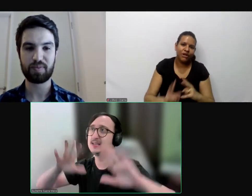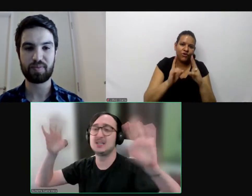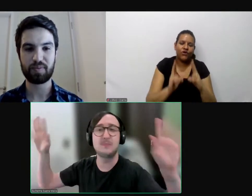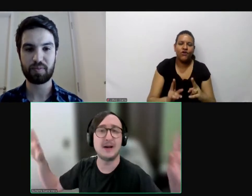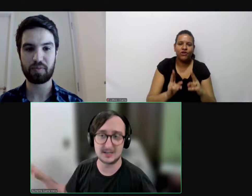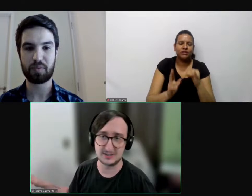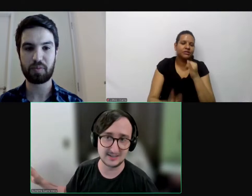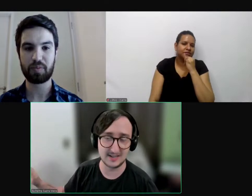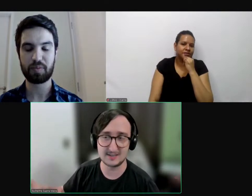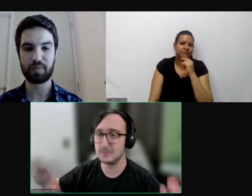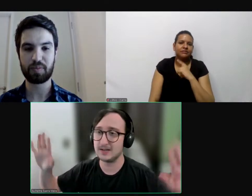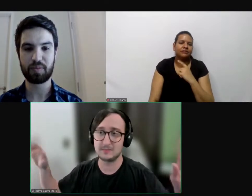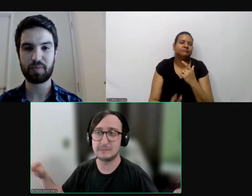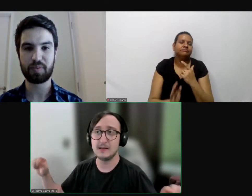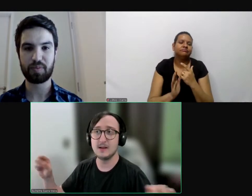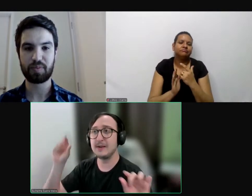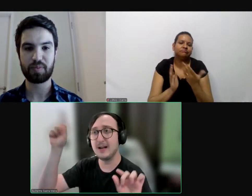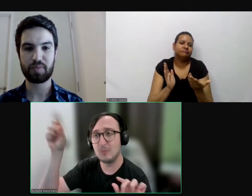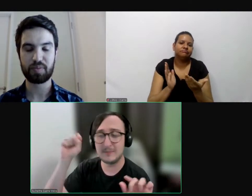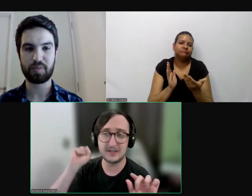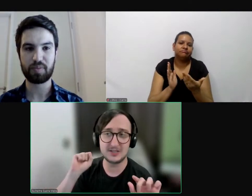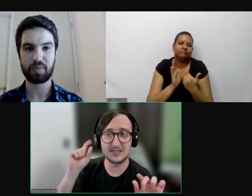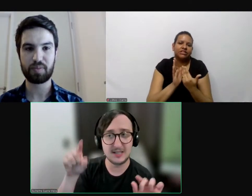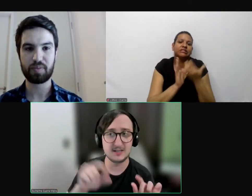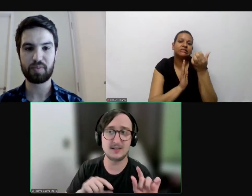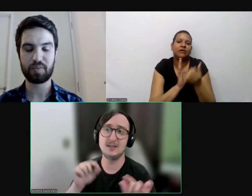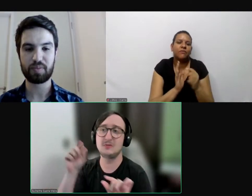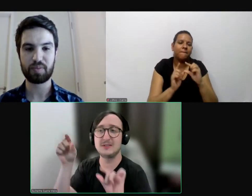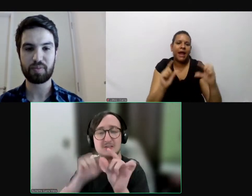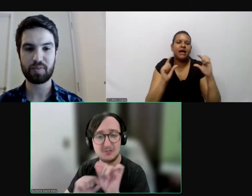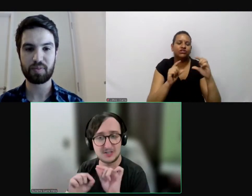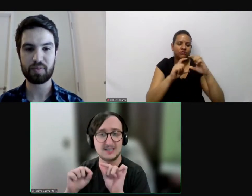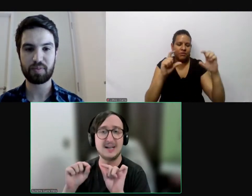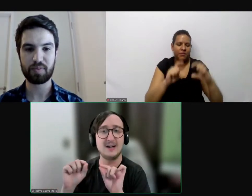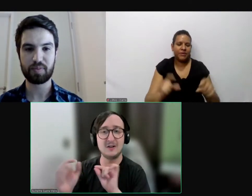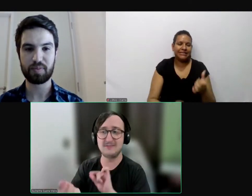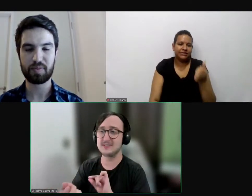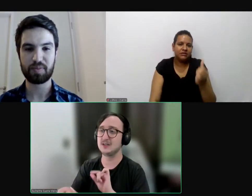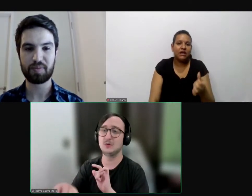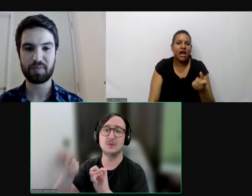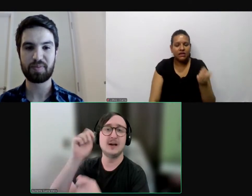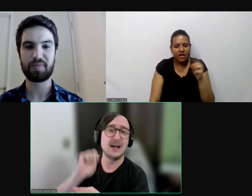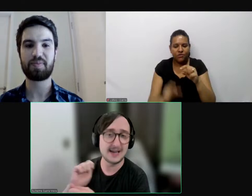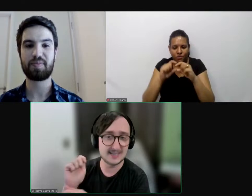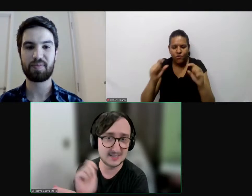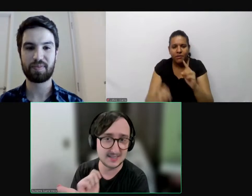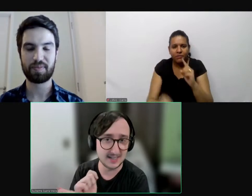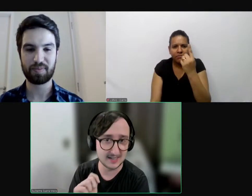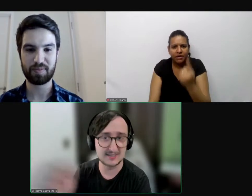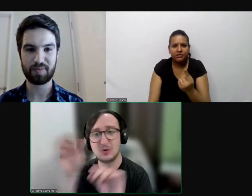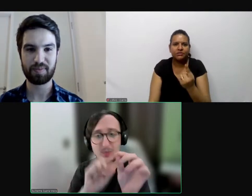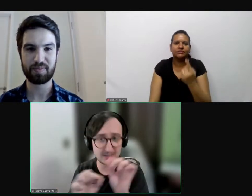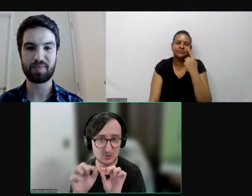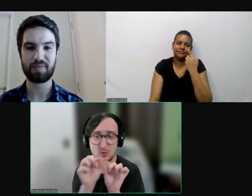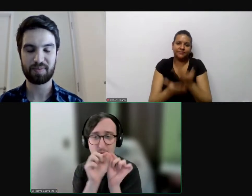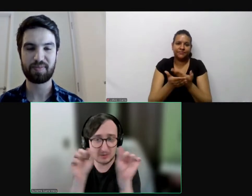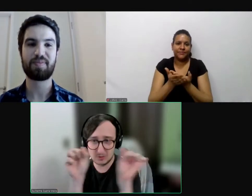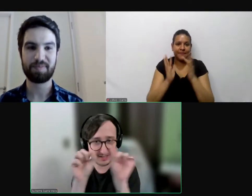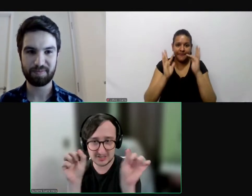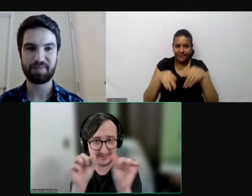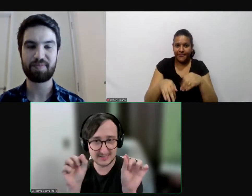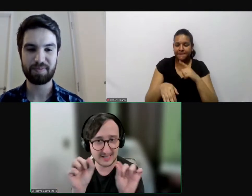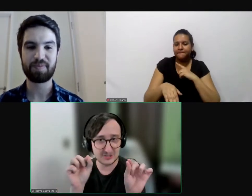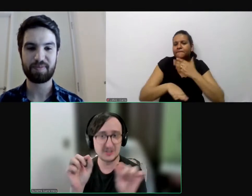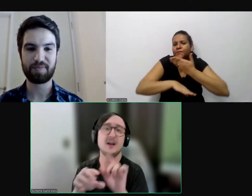tem 6 partes, né? Pegar uma partezinha e no finalzinho de cada aula fazer um exit ticket com uma